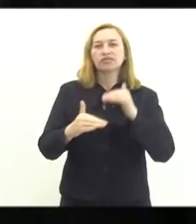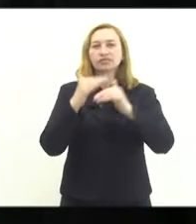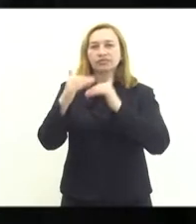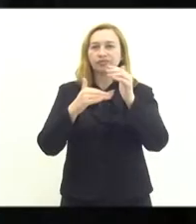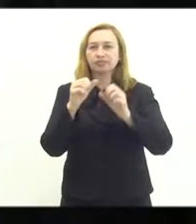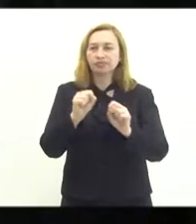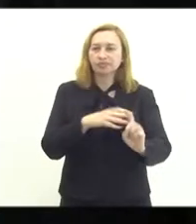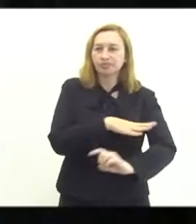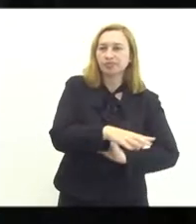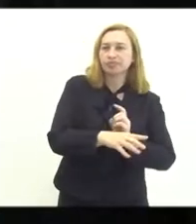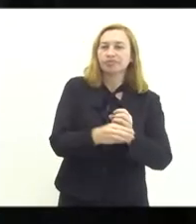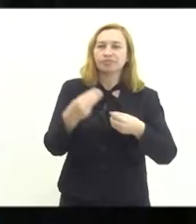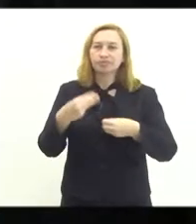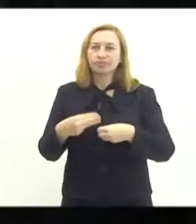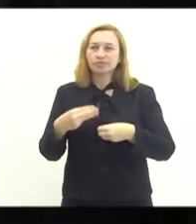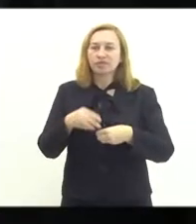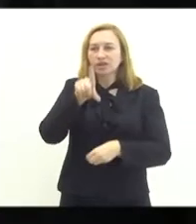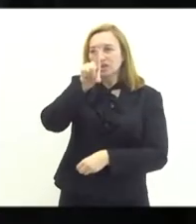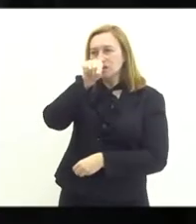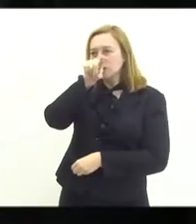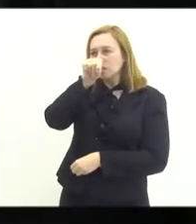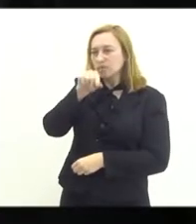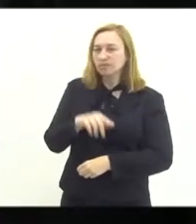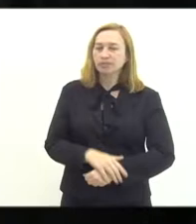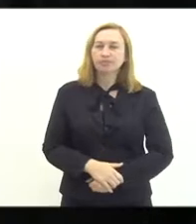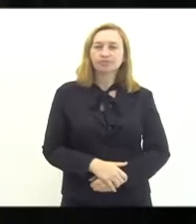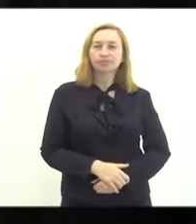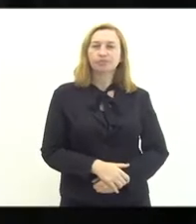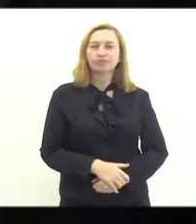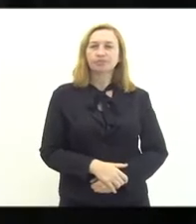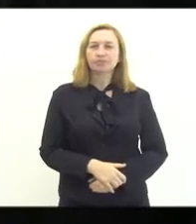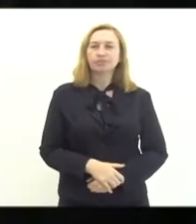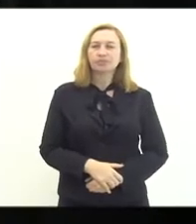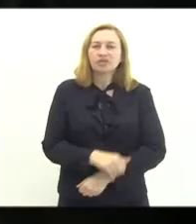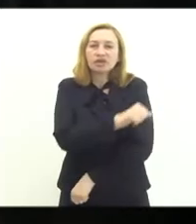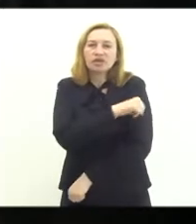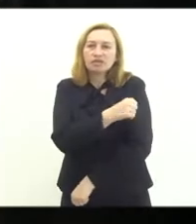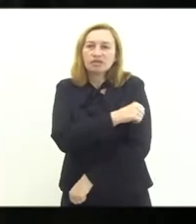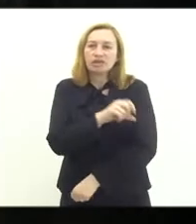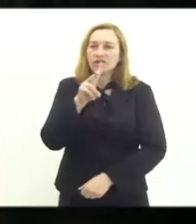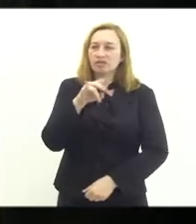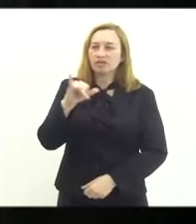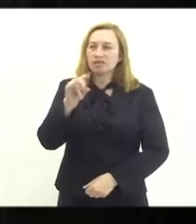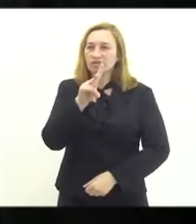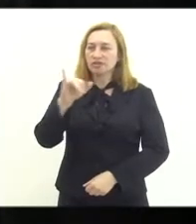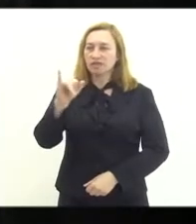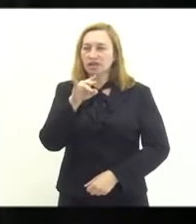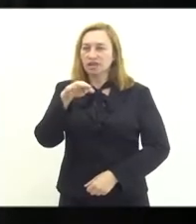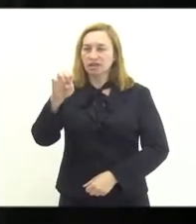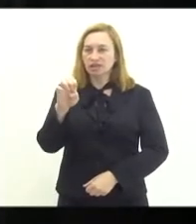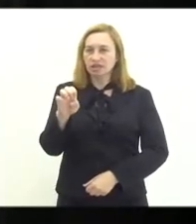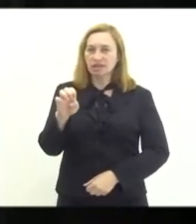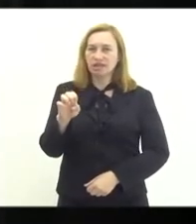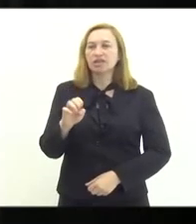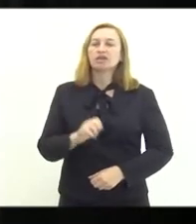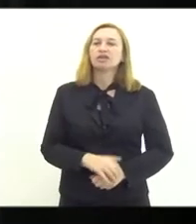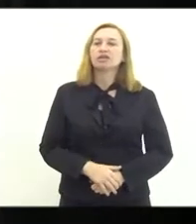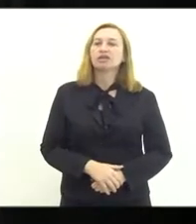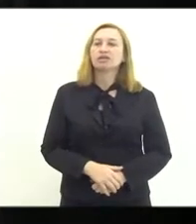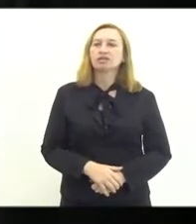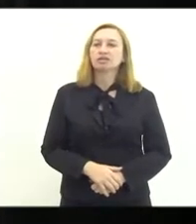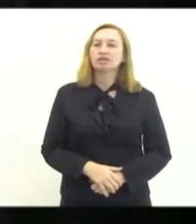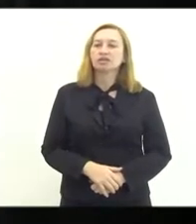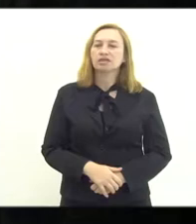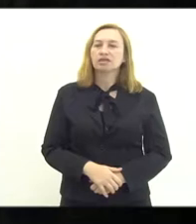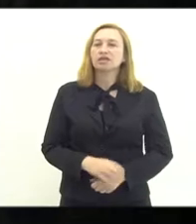Social do município de Nilópolis a enfermeira Viviane Pacheco é abordagem